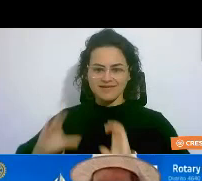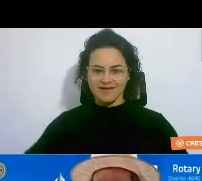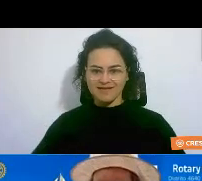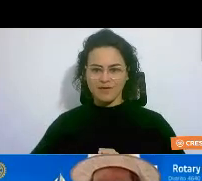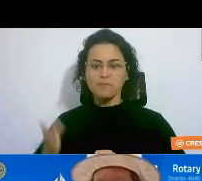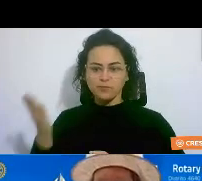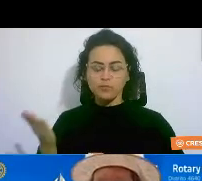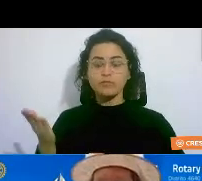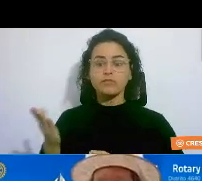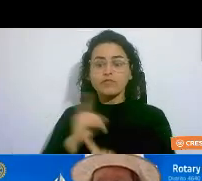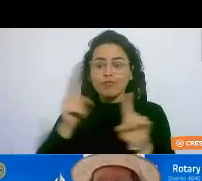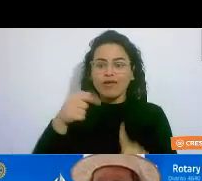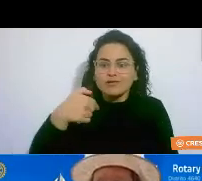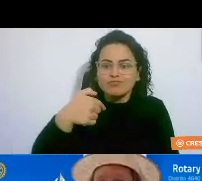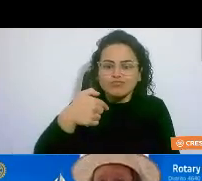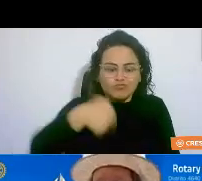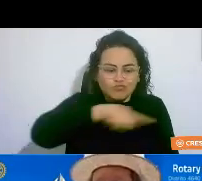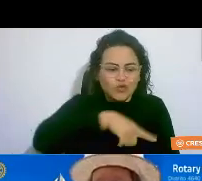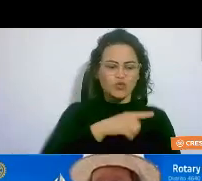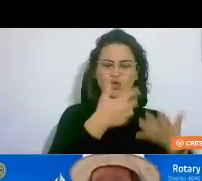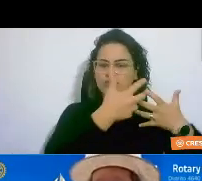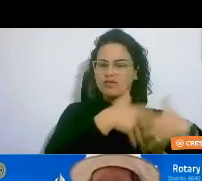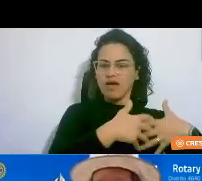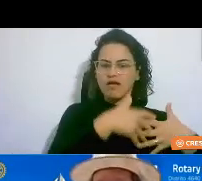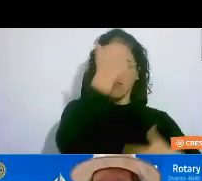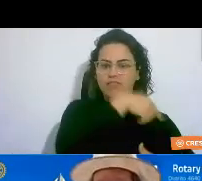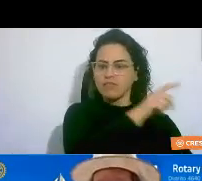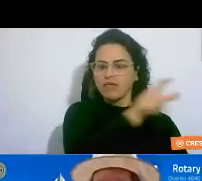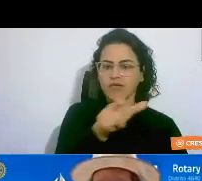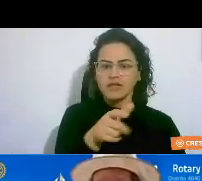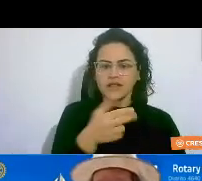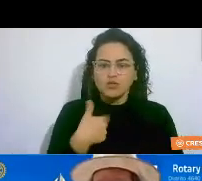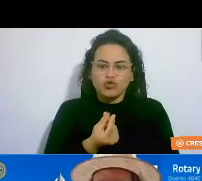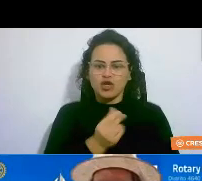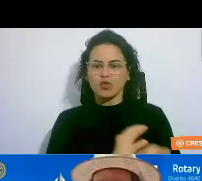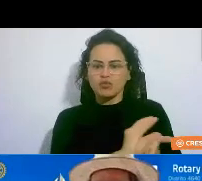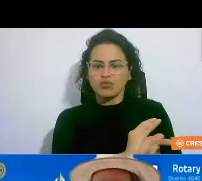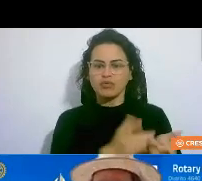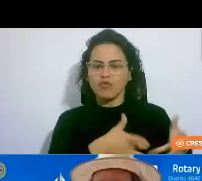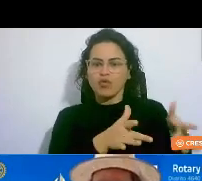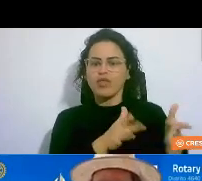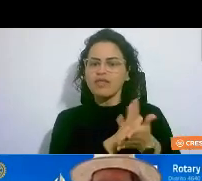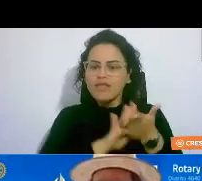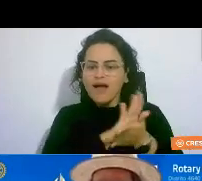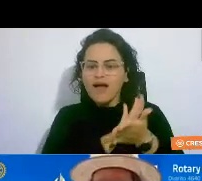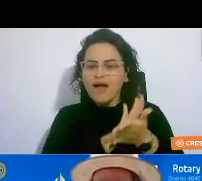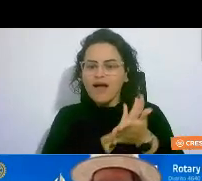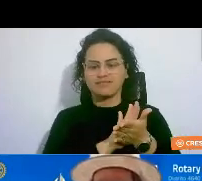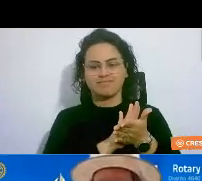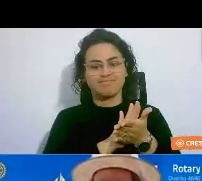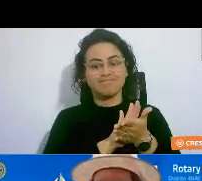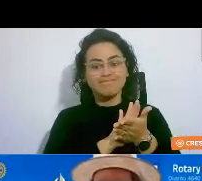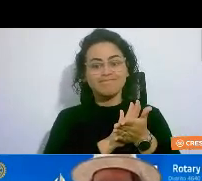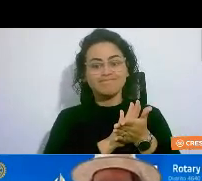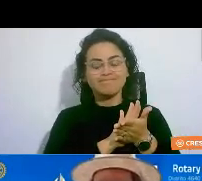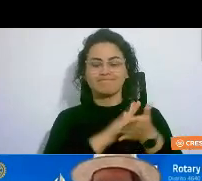nós, mesmo enquanto rotarianos, né, não estamos colocando a mão no bolso. Então, eu acho que é um pouquinho da consciência de